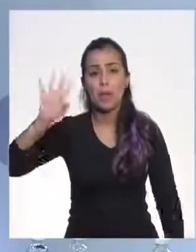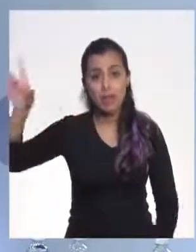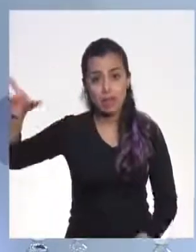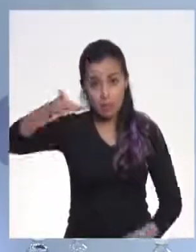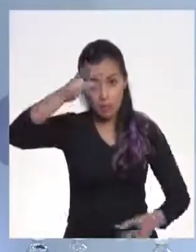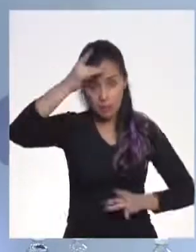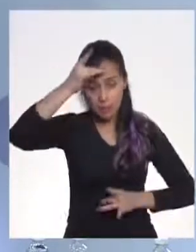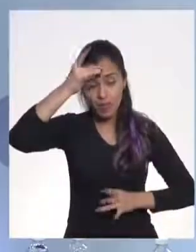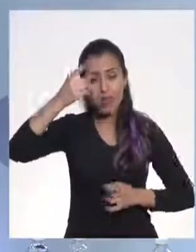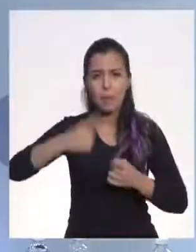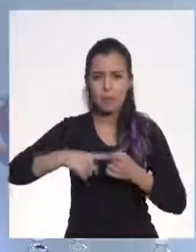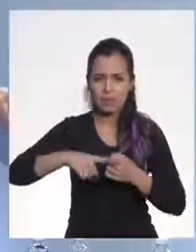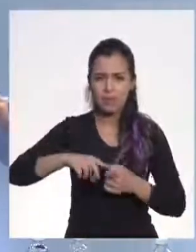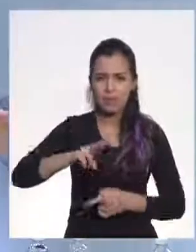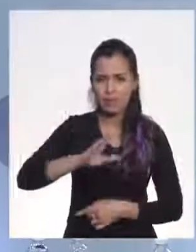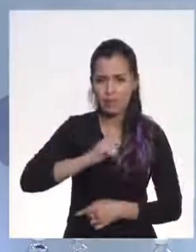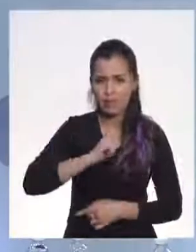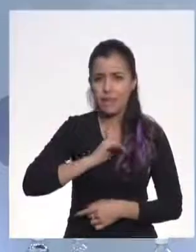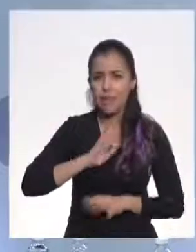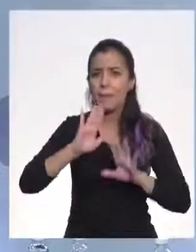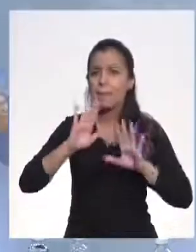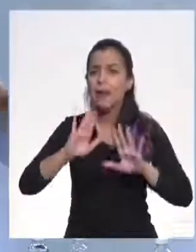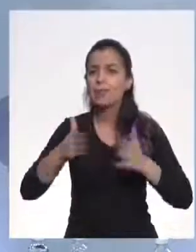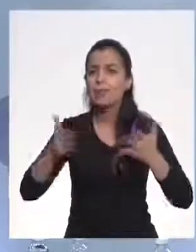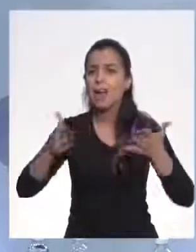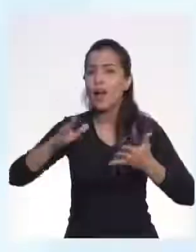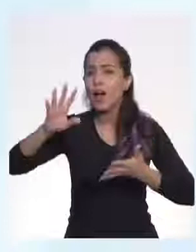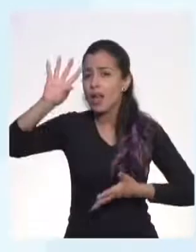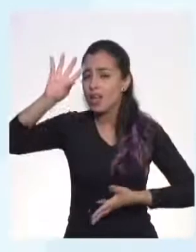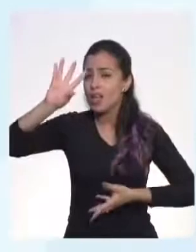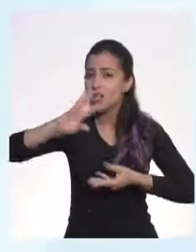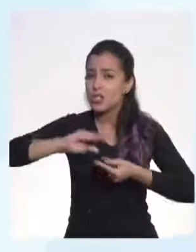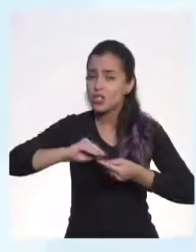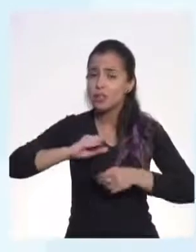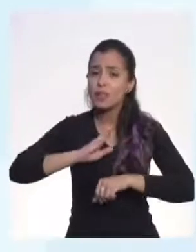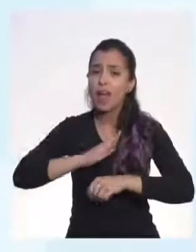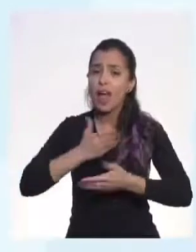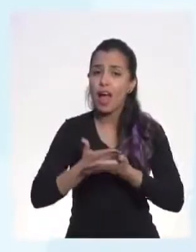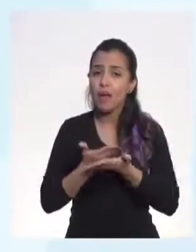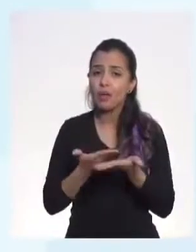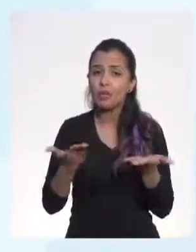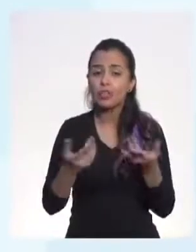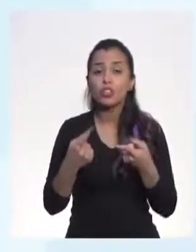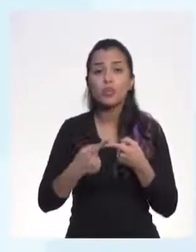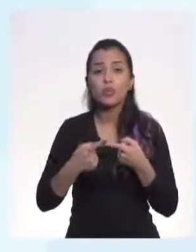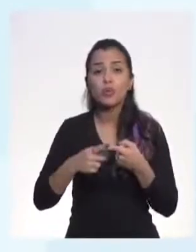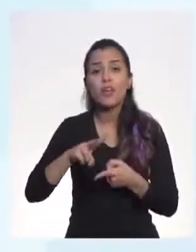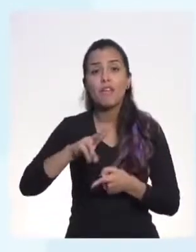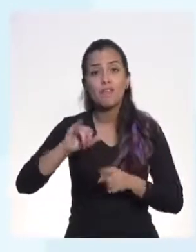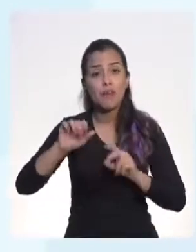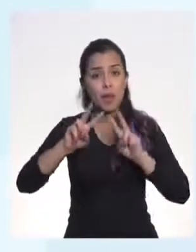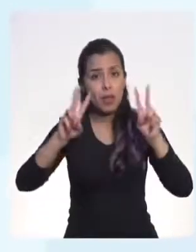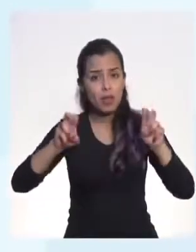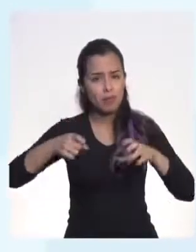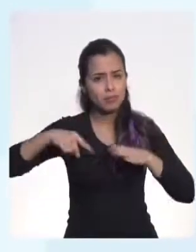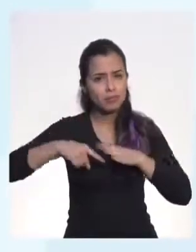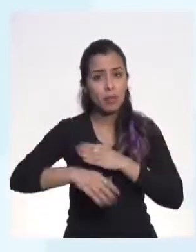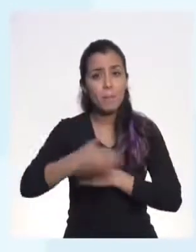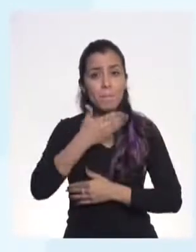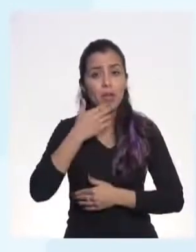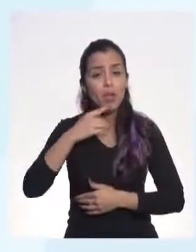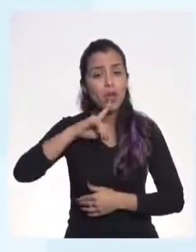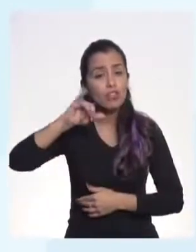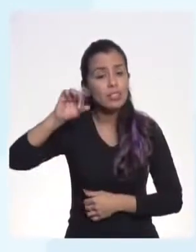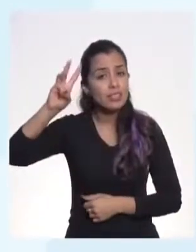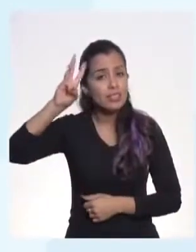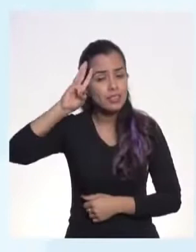eles agarram ali mas vamos ao resumo da aula de hoje porque eu vou falar de figura de linguagem na terça-feira tá bom hoje